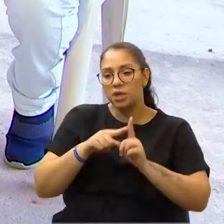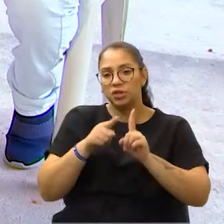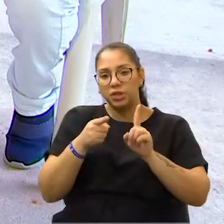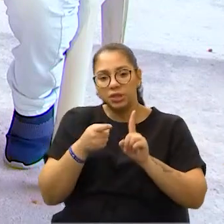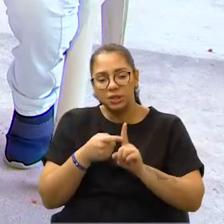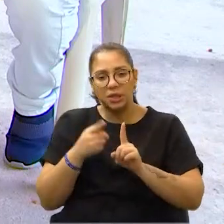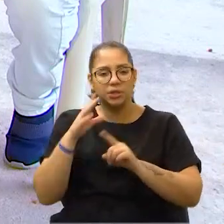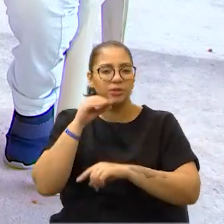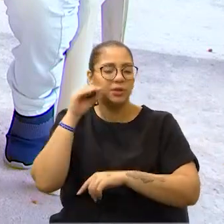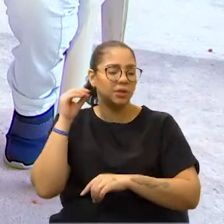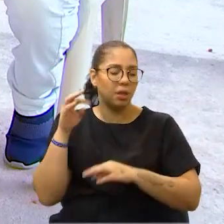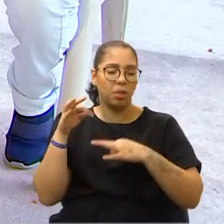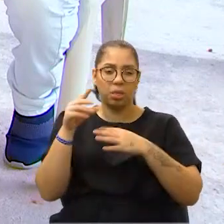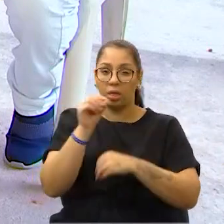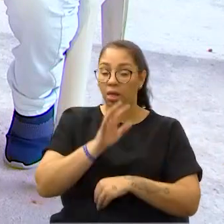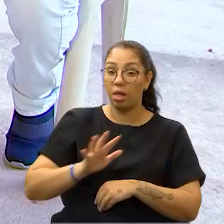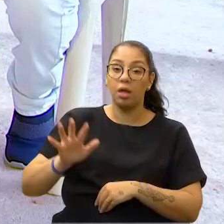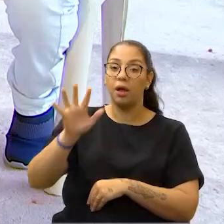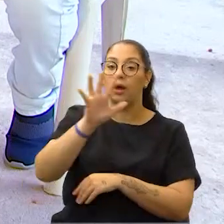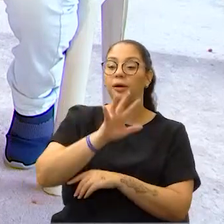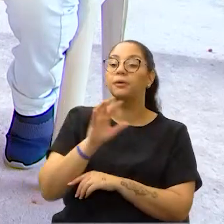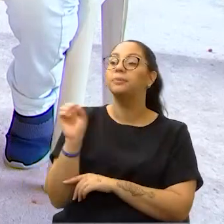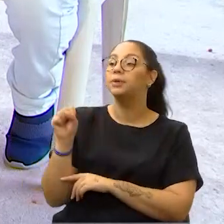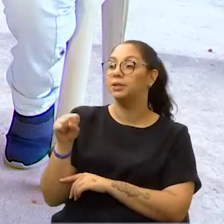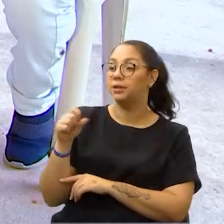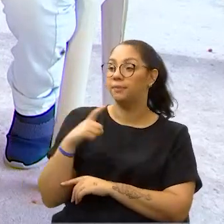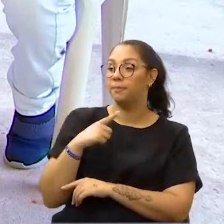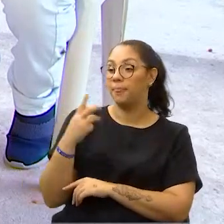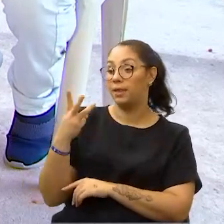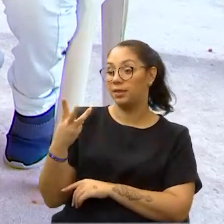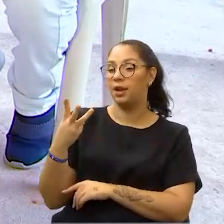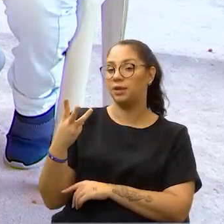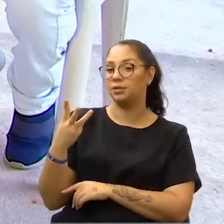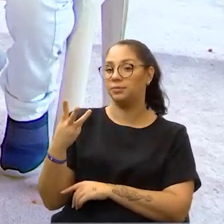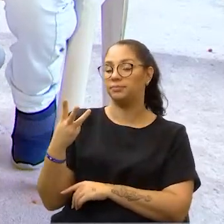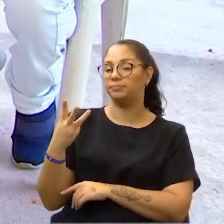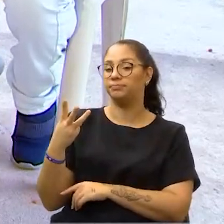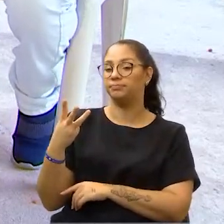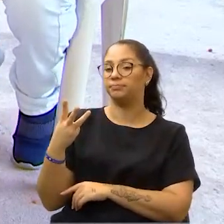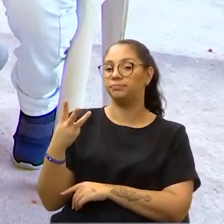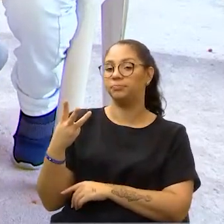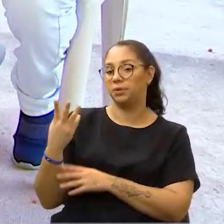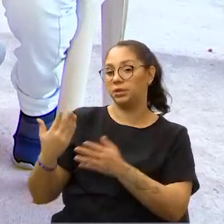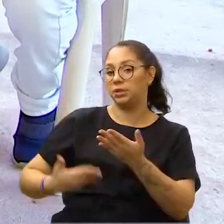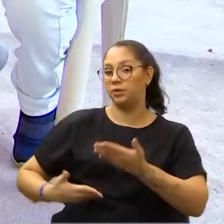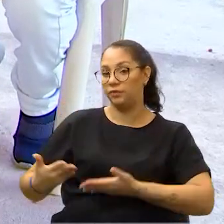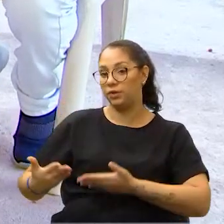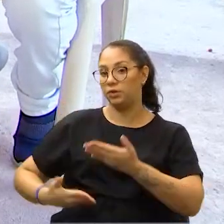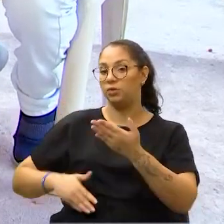adolescente, é um público bem grande, né? Isso, são 3 serviços, né?